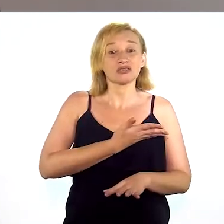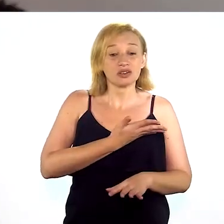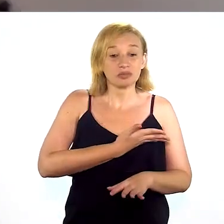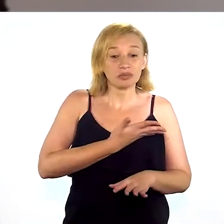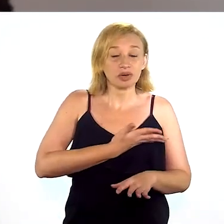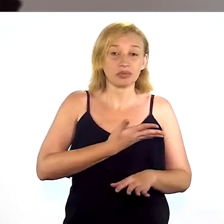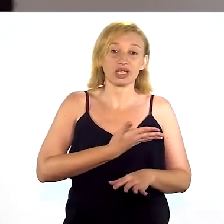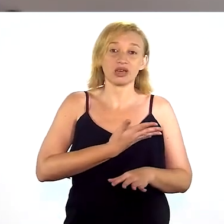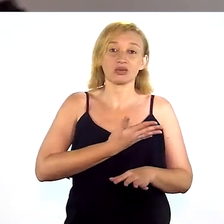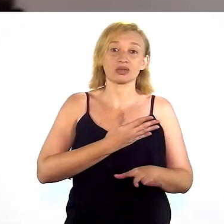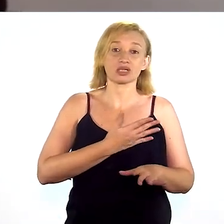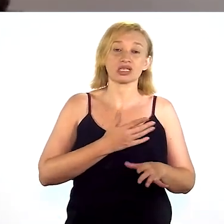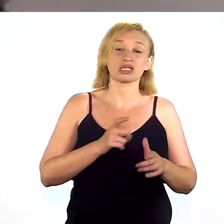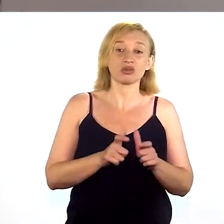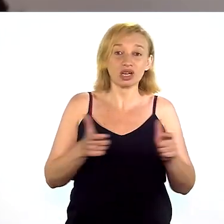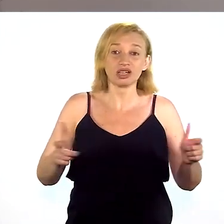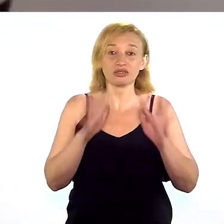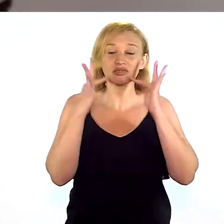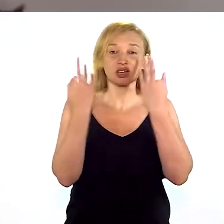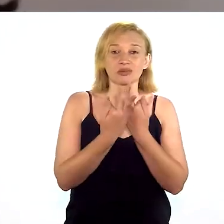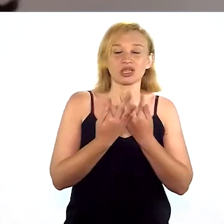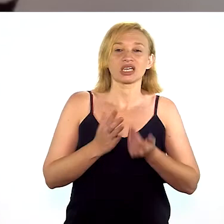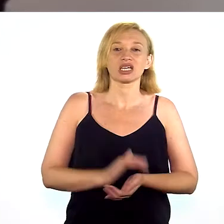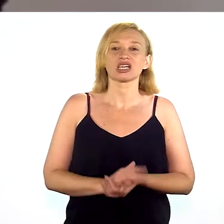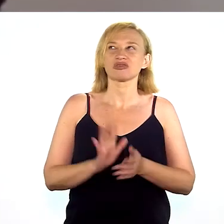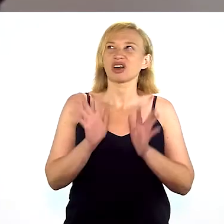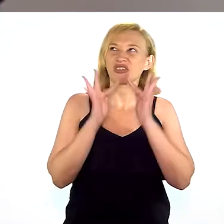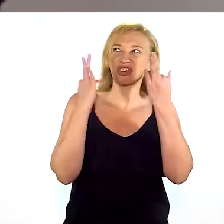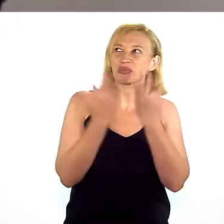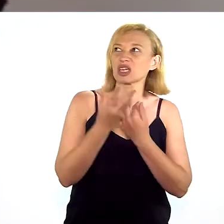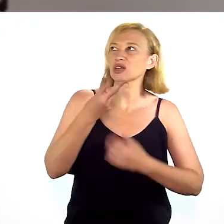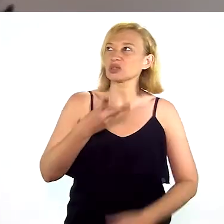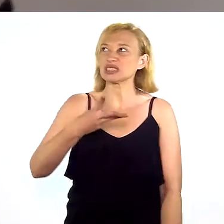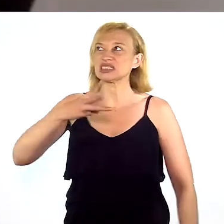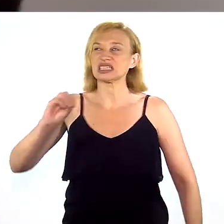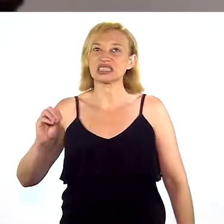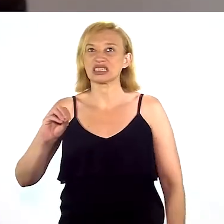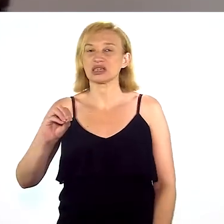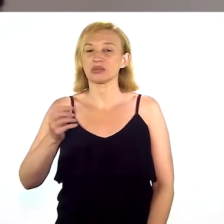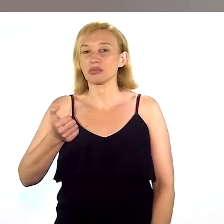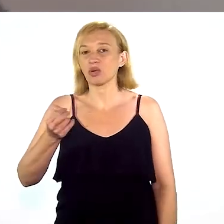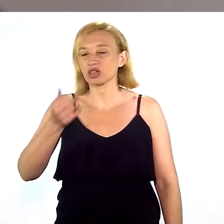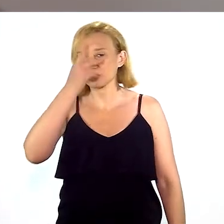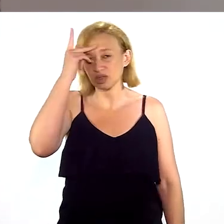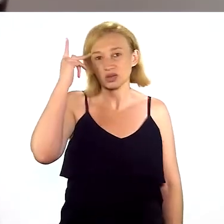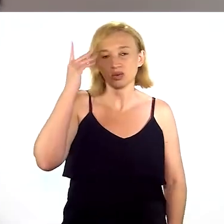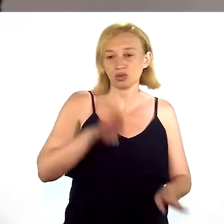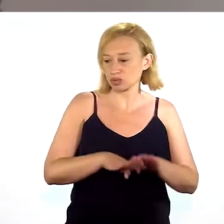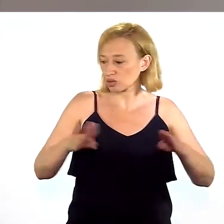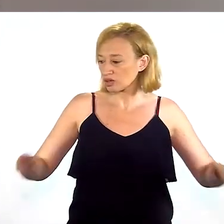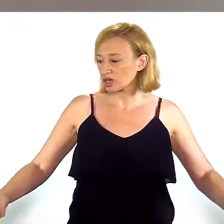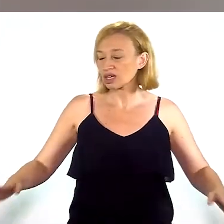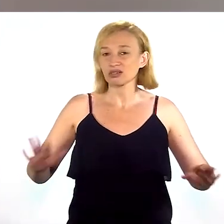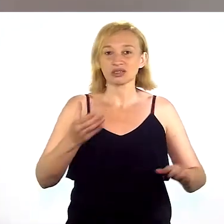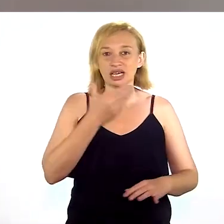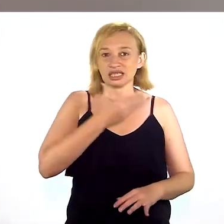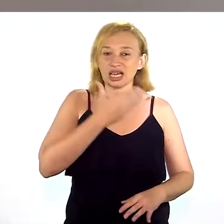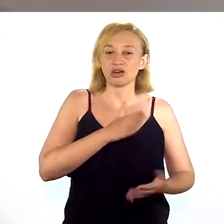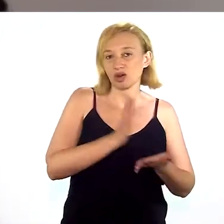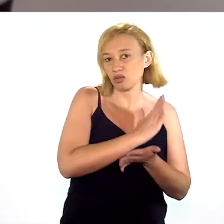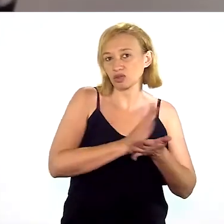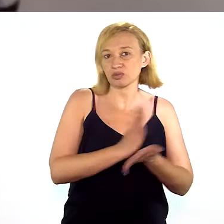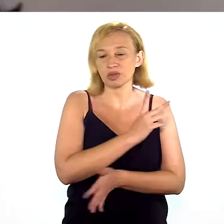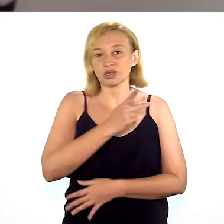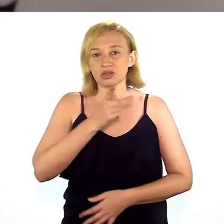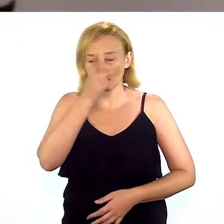mas ao mesmo tempo são a grande família, e ele usa esse termo, né? E não é uma grande família com 30 e tantas pessoas numa mesa, como alguns